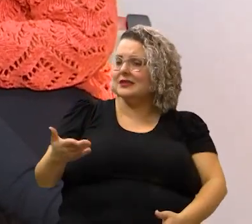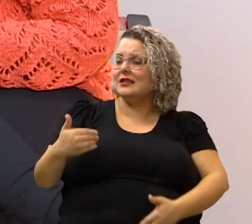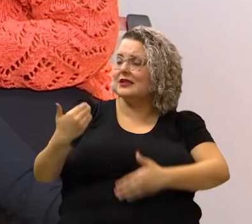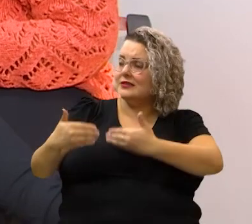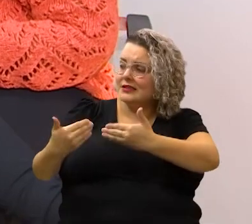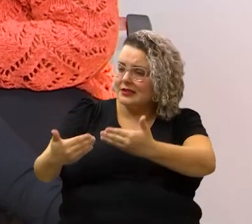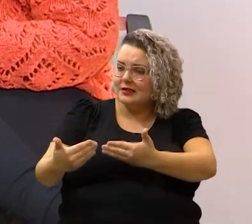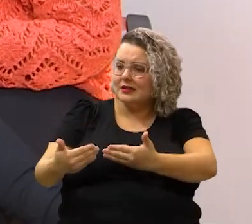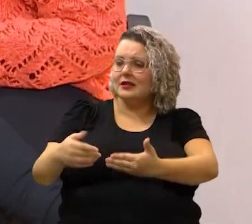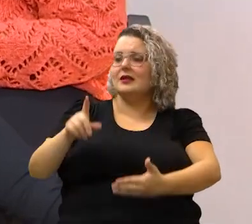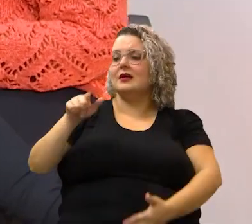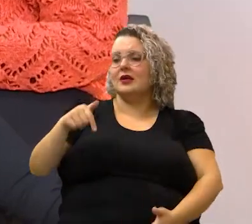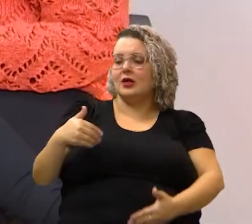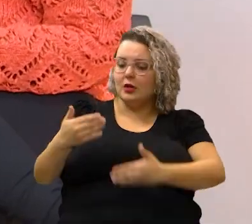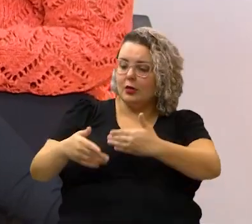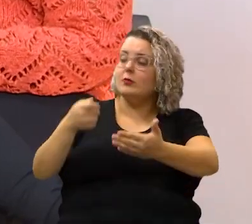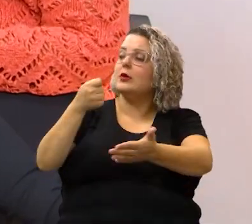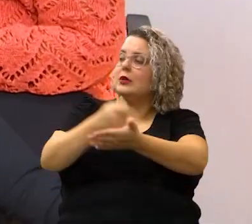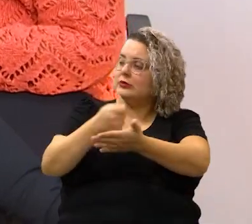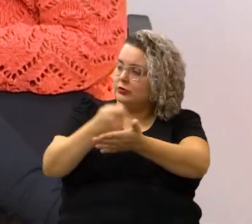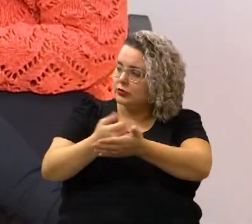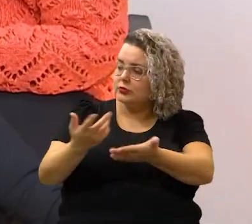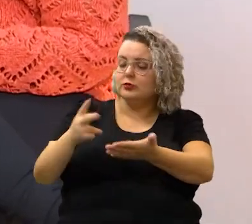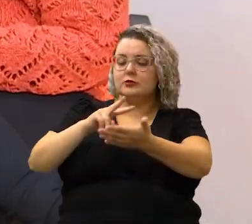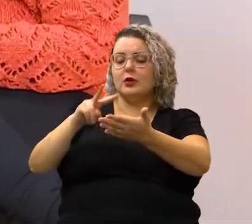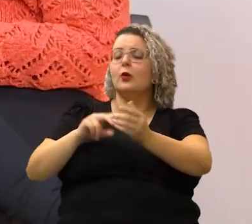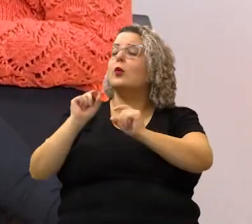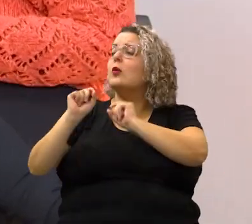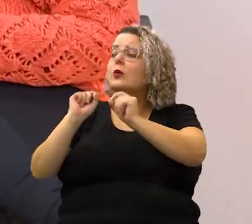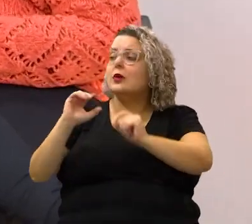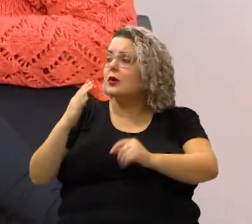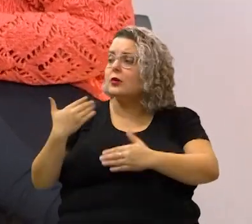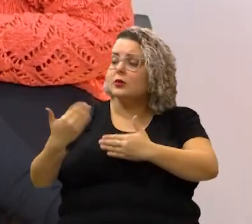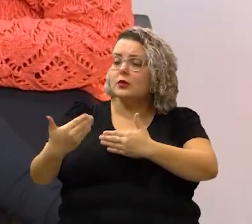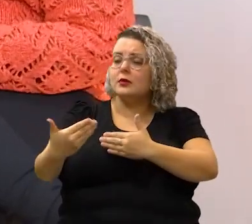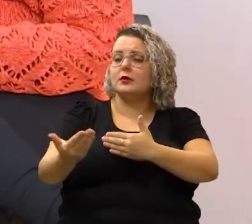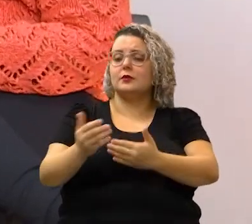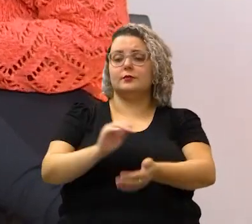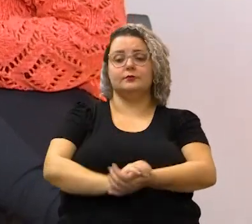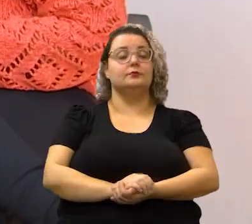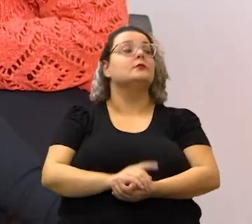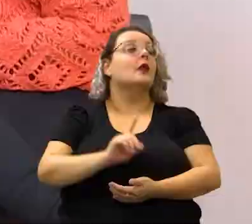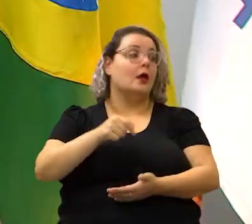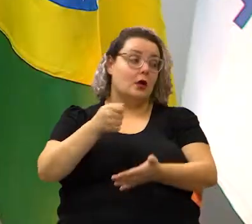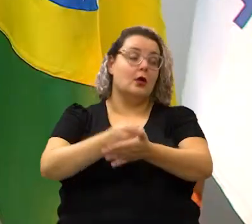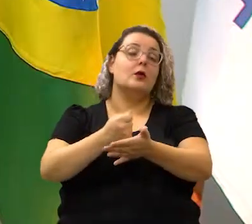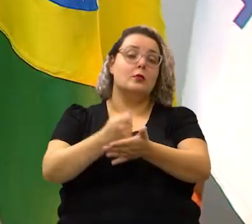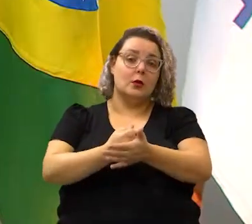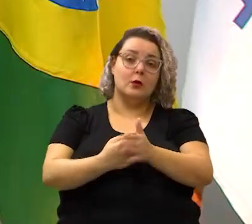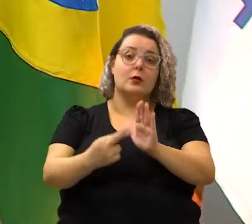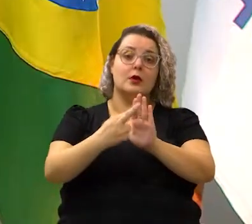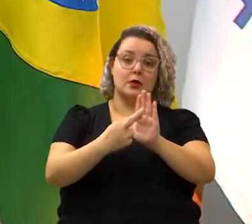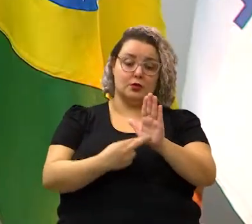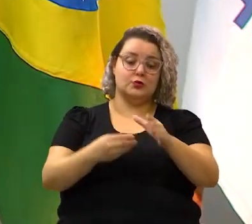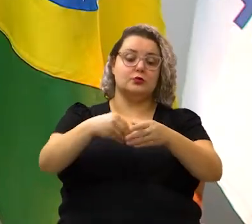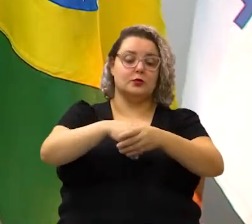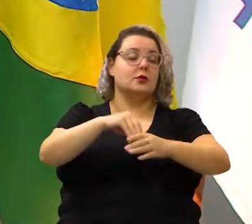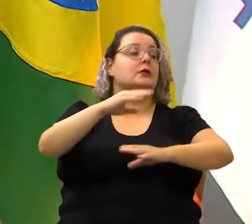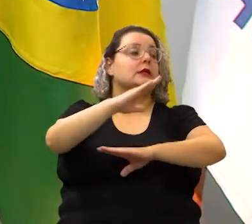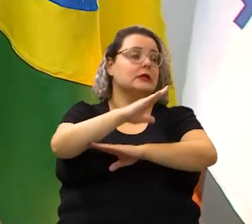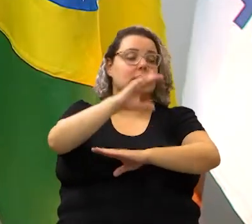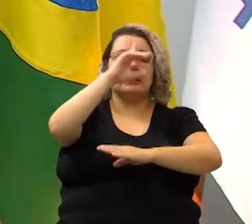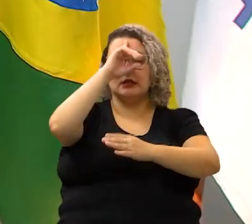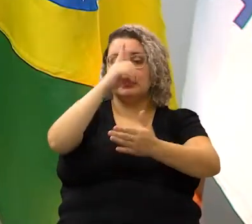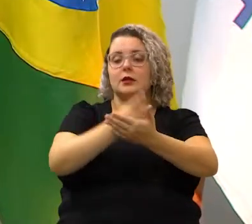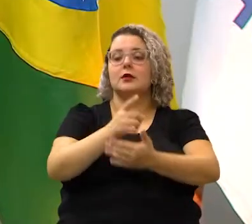a gente tá desse processo é uma etapa obrigatória essa leitura o que acontece daqui para frente não é obrigatório o regimento da